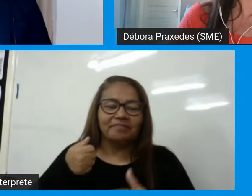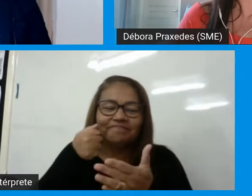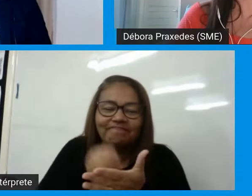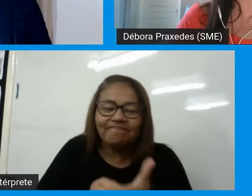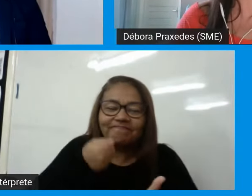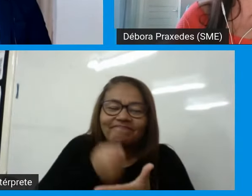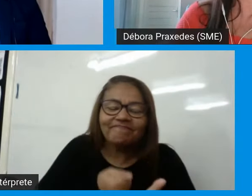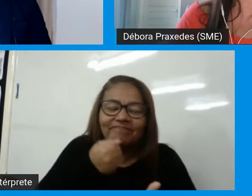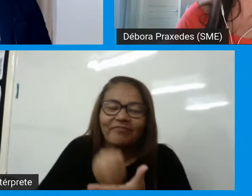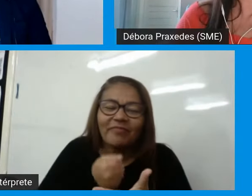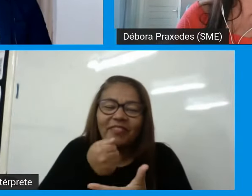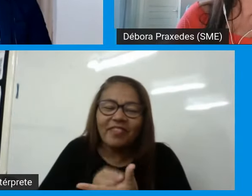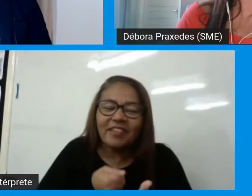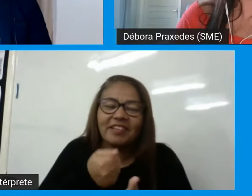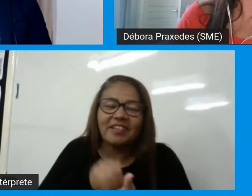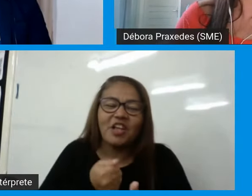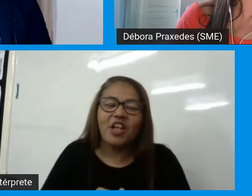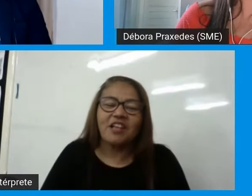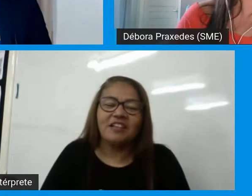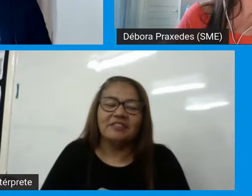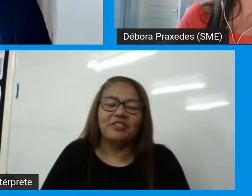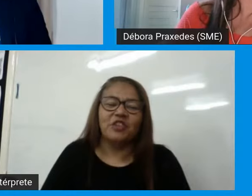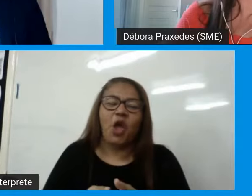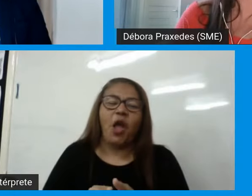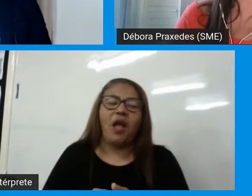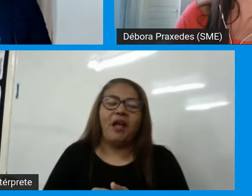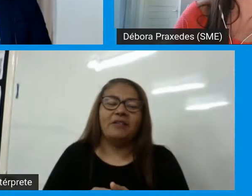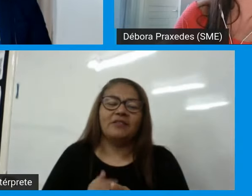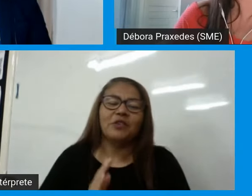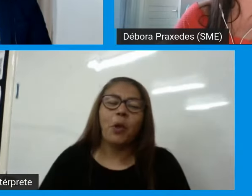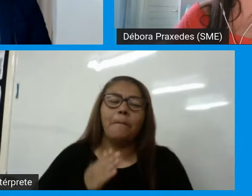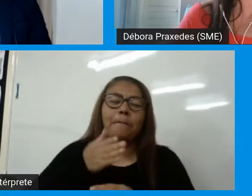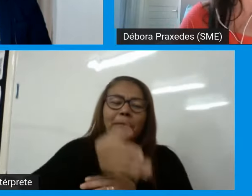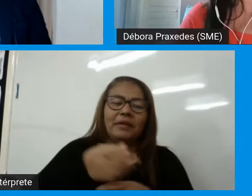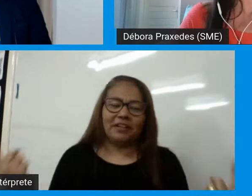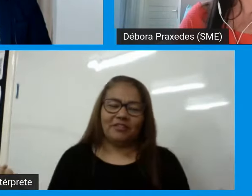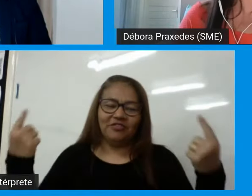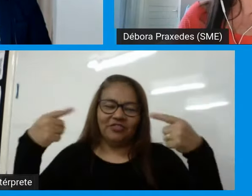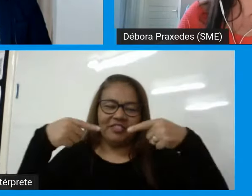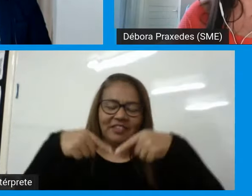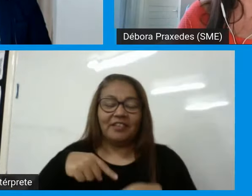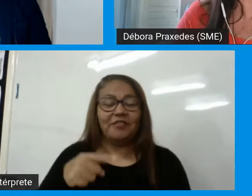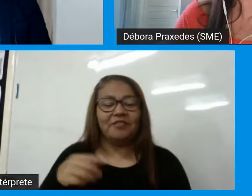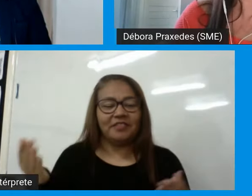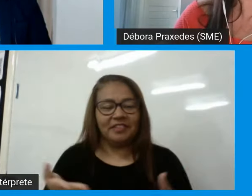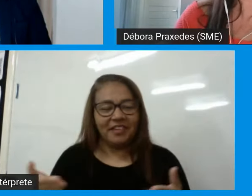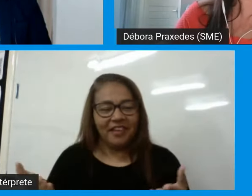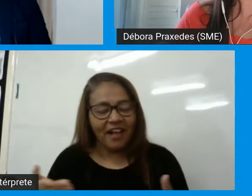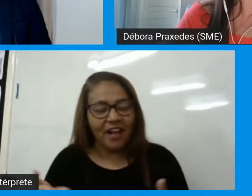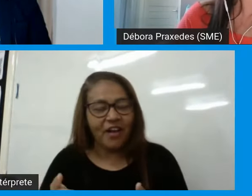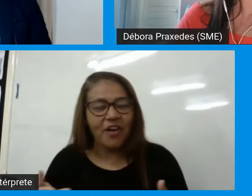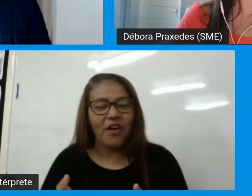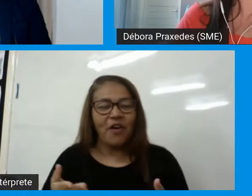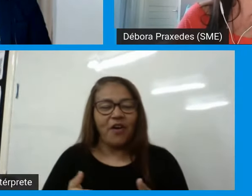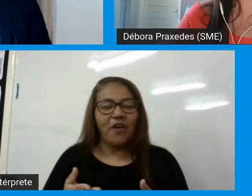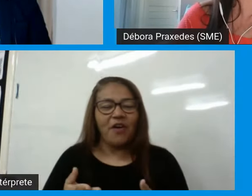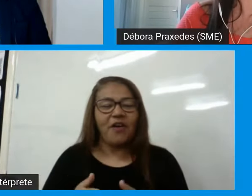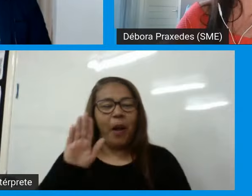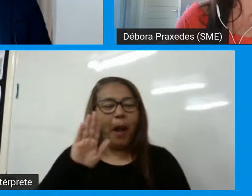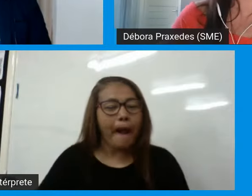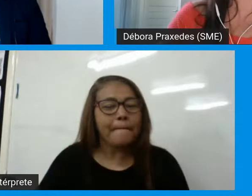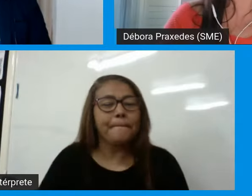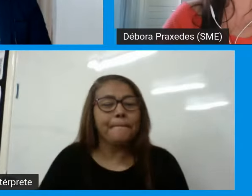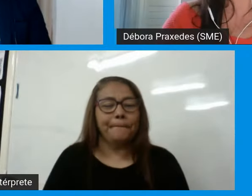E que esse ano jamais... preparados, com um pouco mais de experiência, e aí tendo o apoio da gente, da